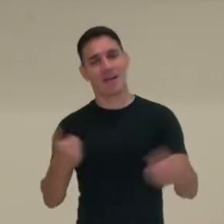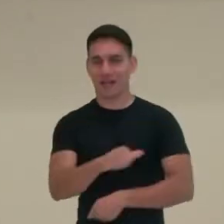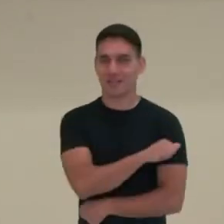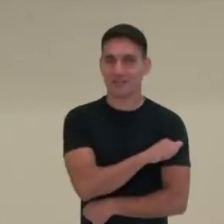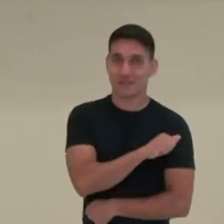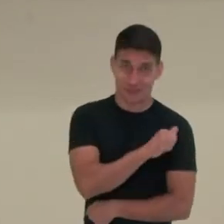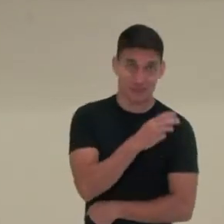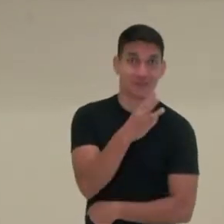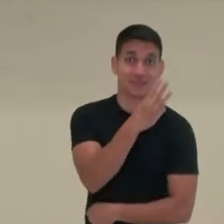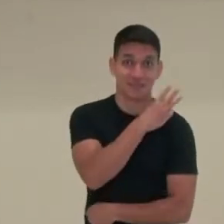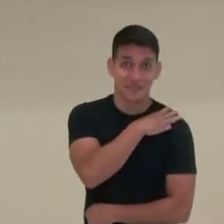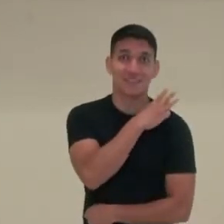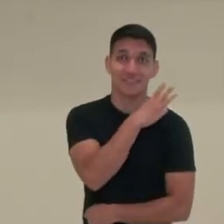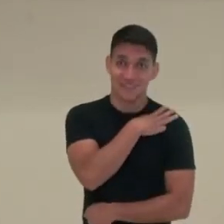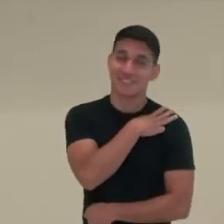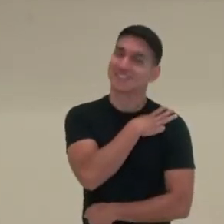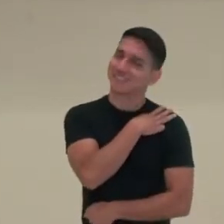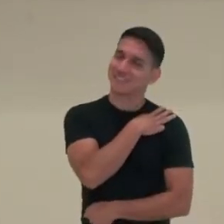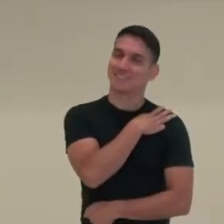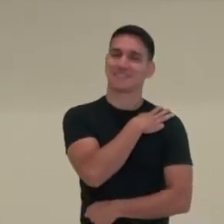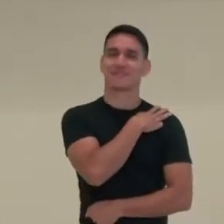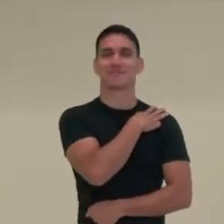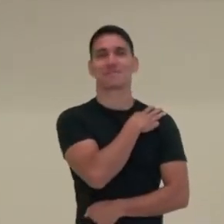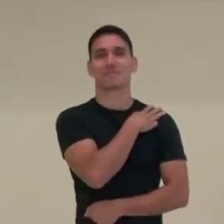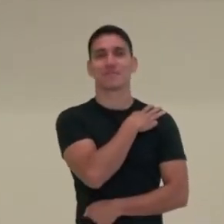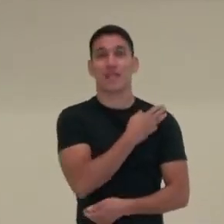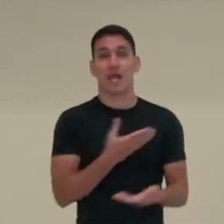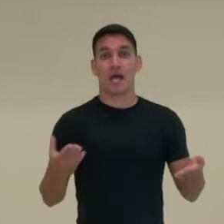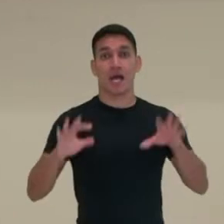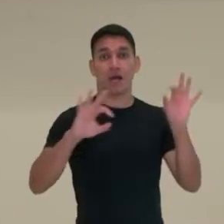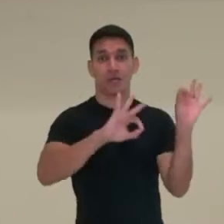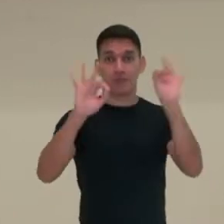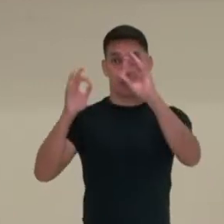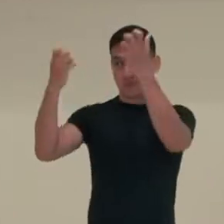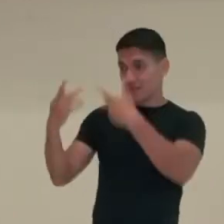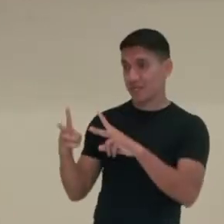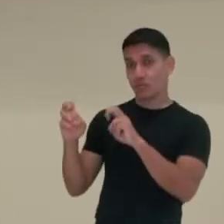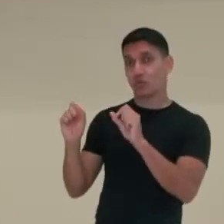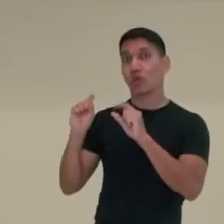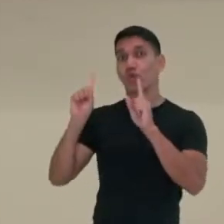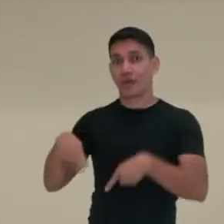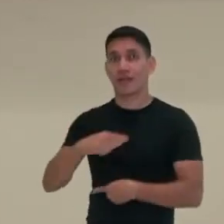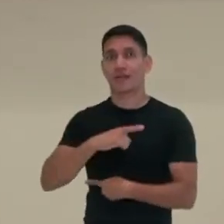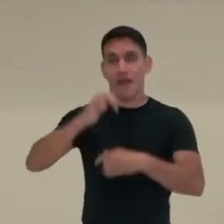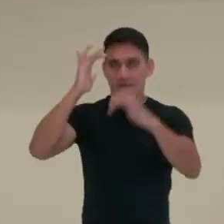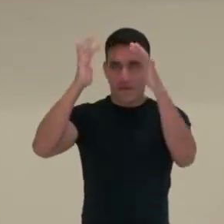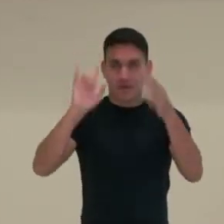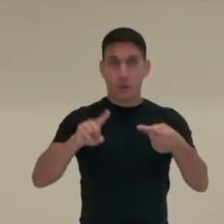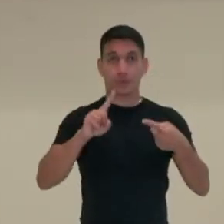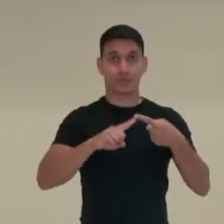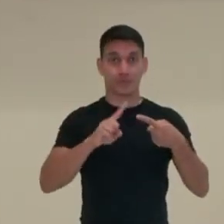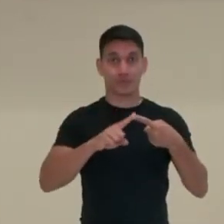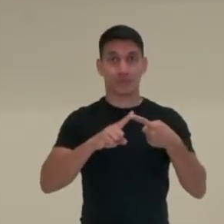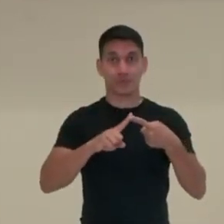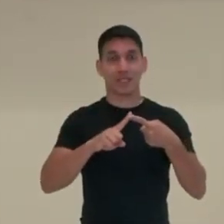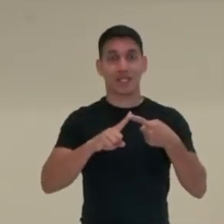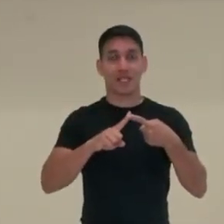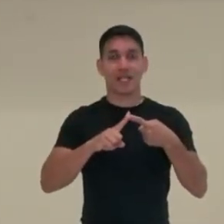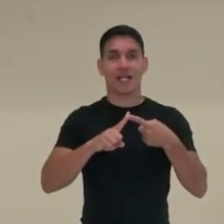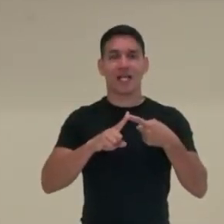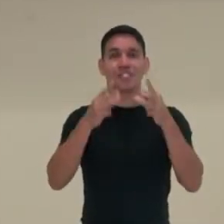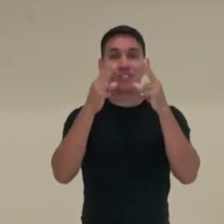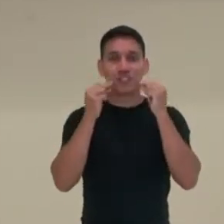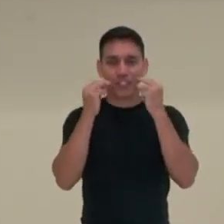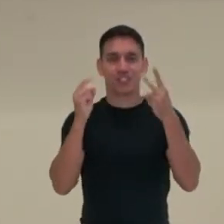estudantes da terceira série do ensino médio! Neste vídeo, vamos falar sobre os filósofos Nietzsche,